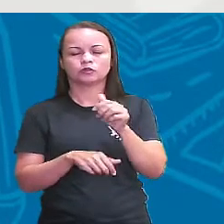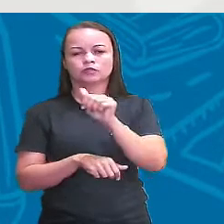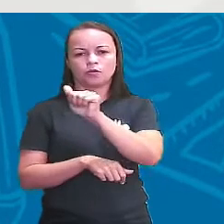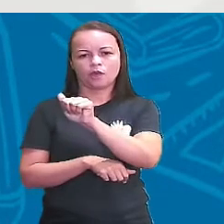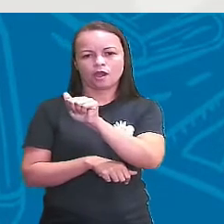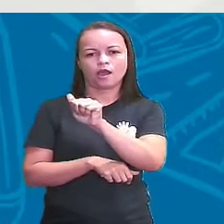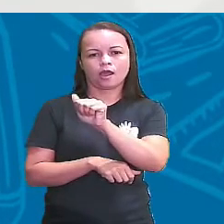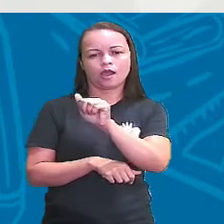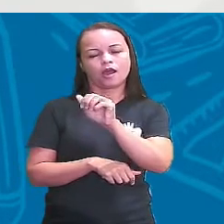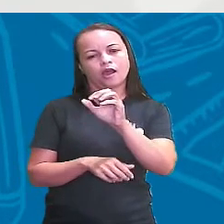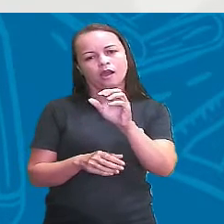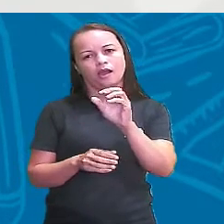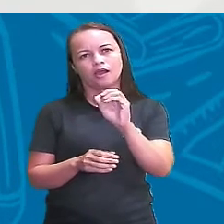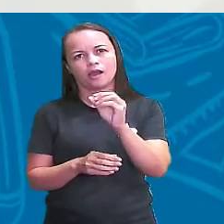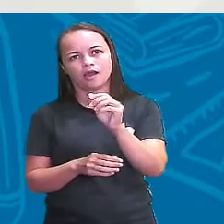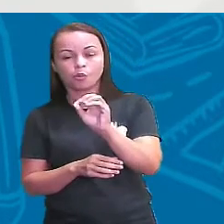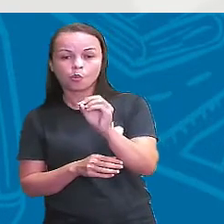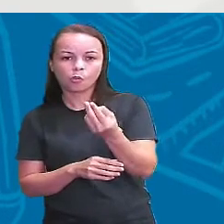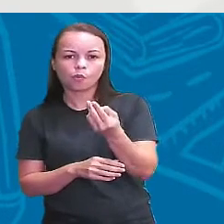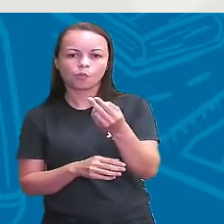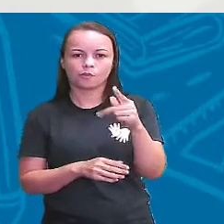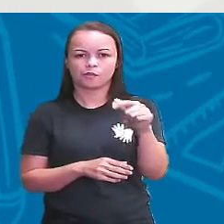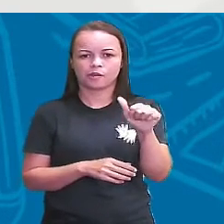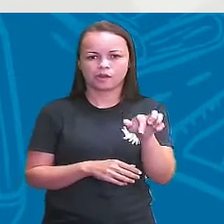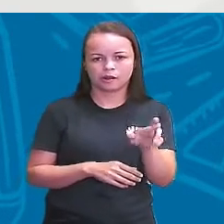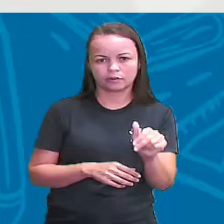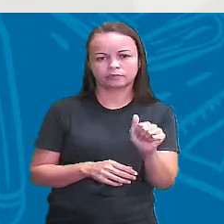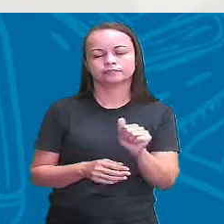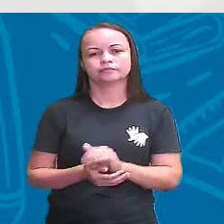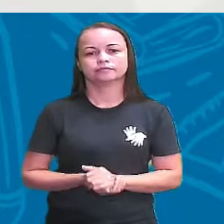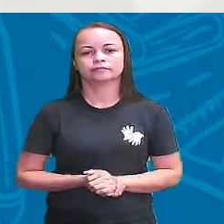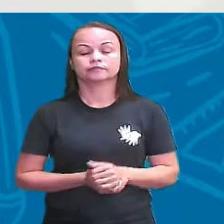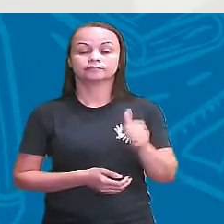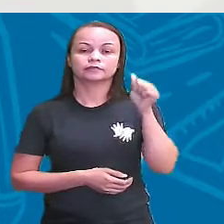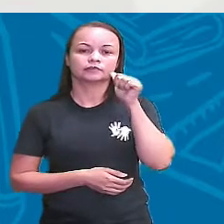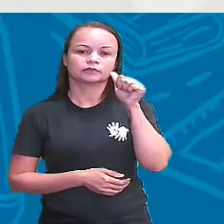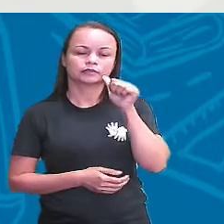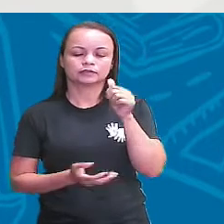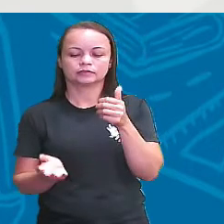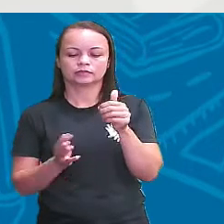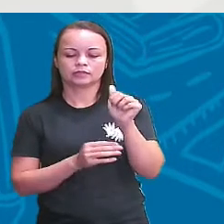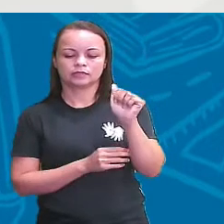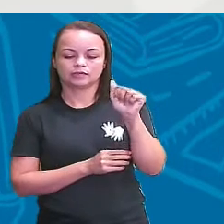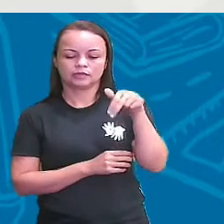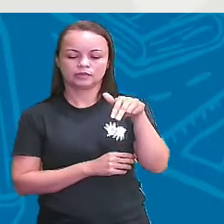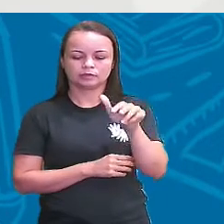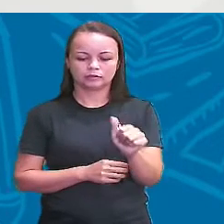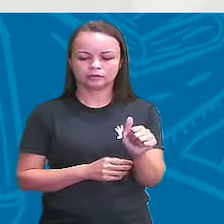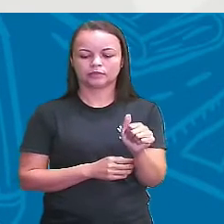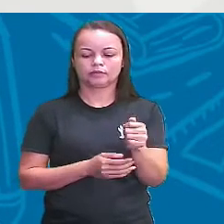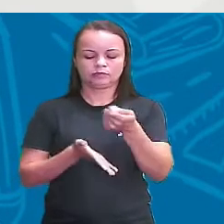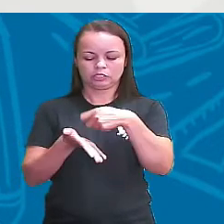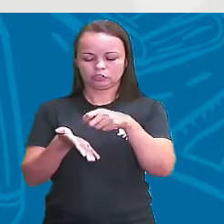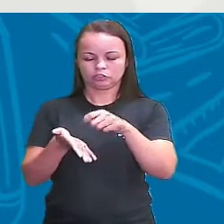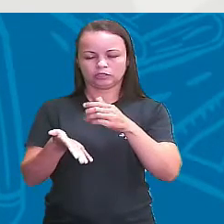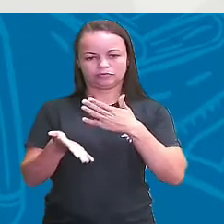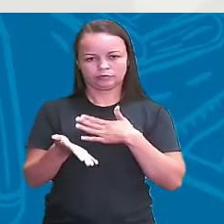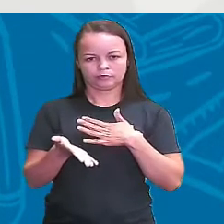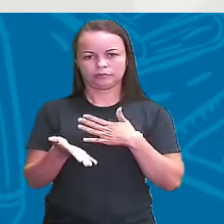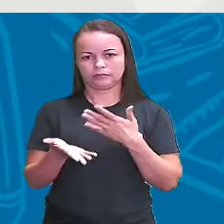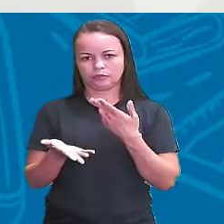ou a preposição para. Ana me escreveu uma carta.